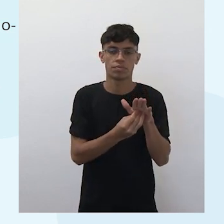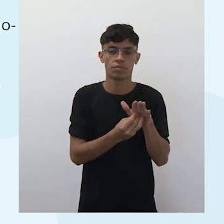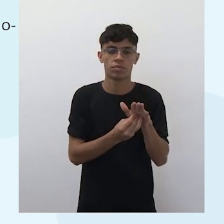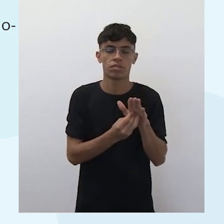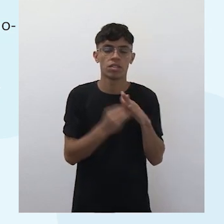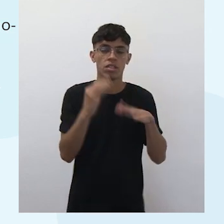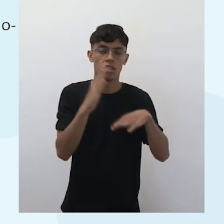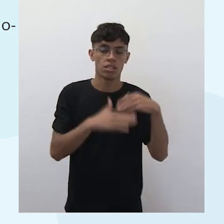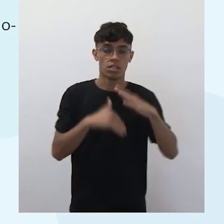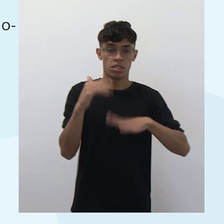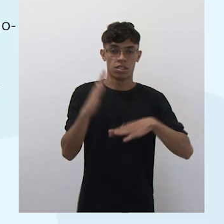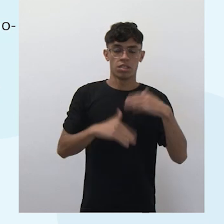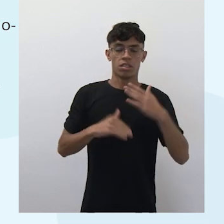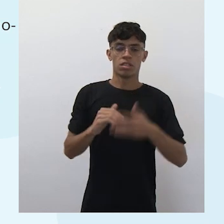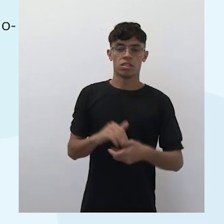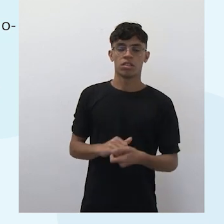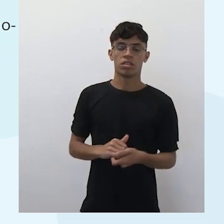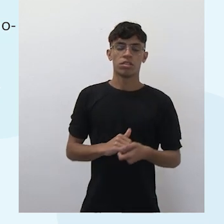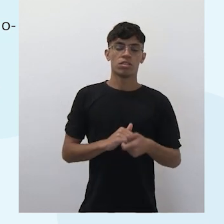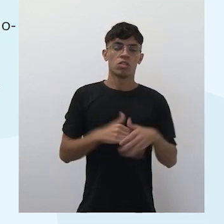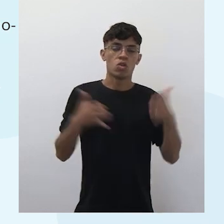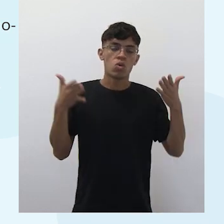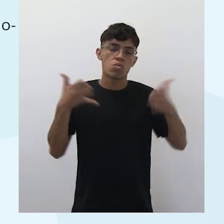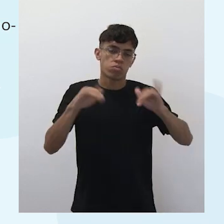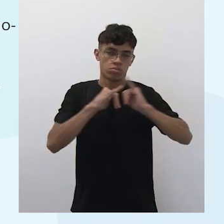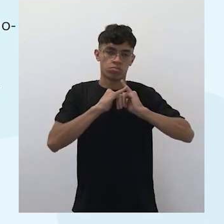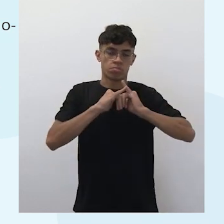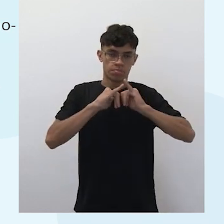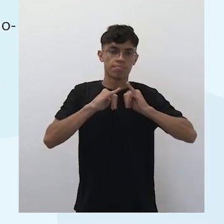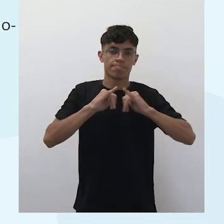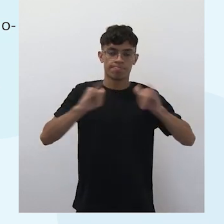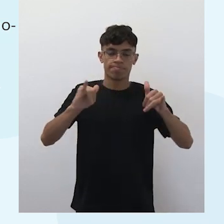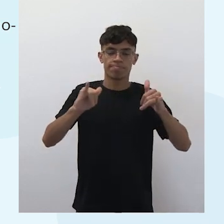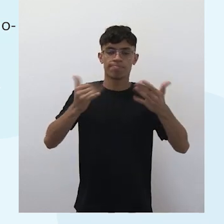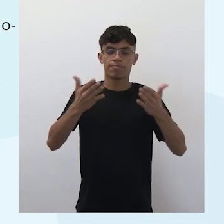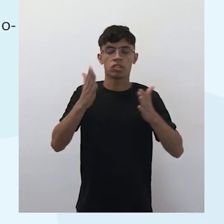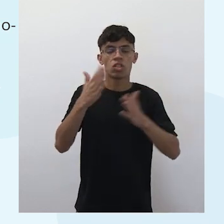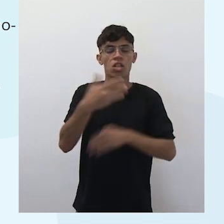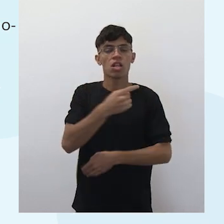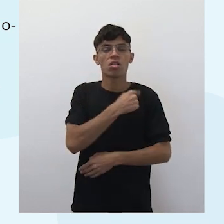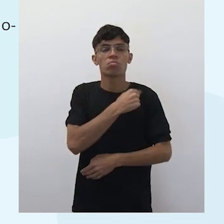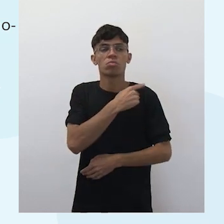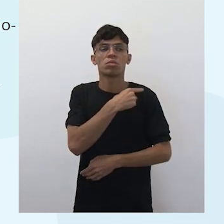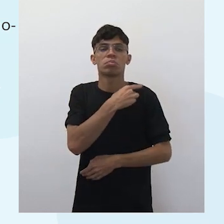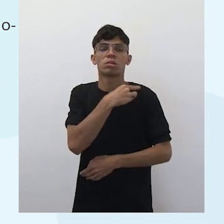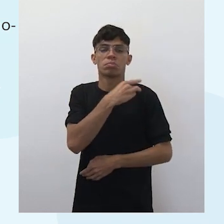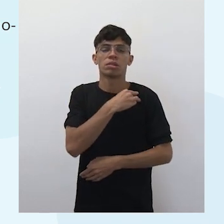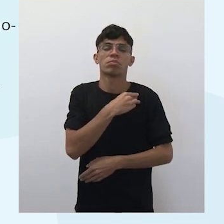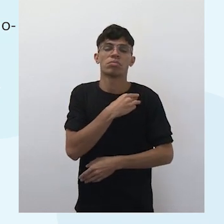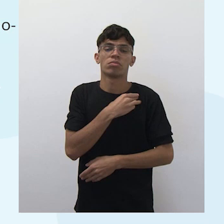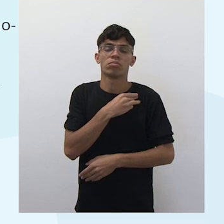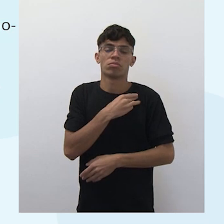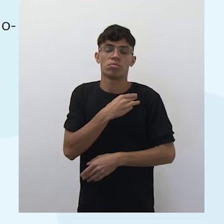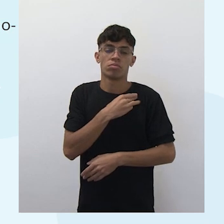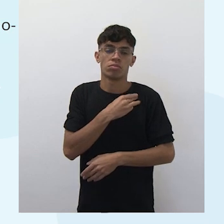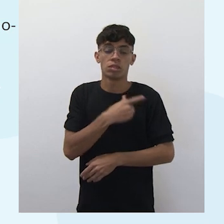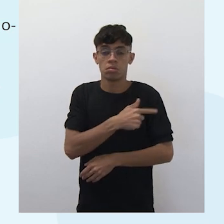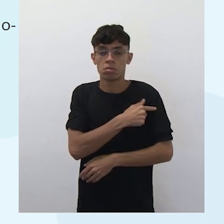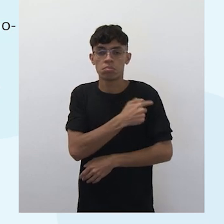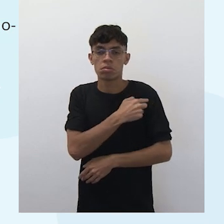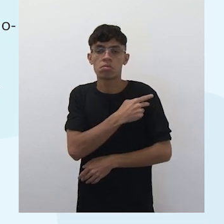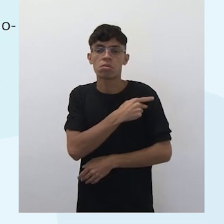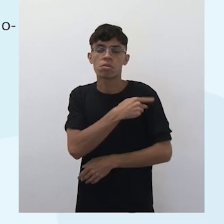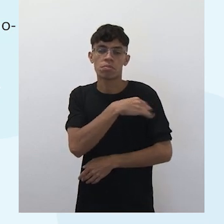das habilidades que destacamos aqui nas séries e anos finais e ensino médio.